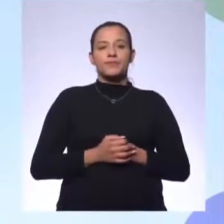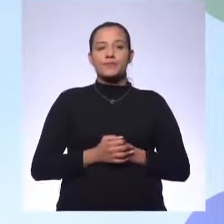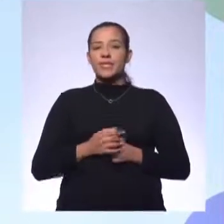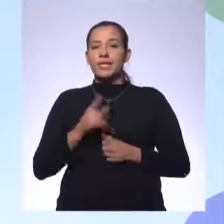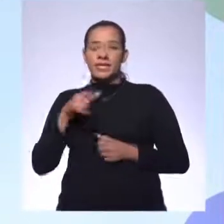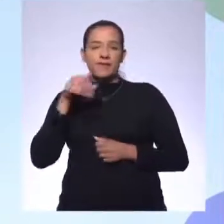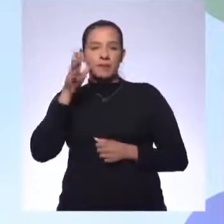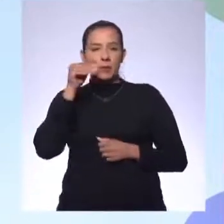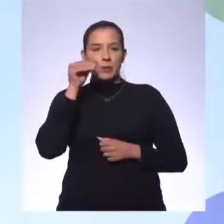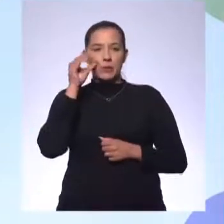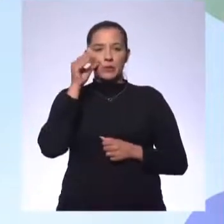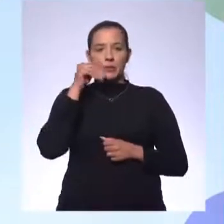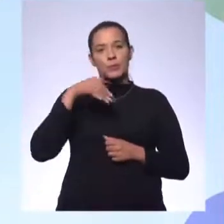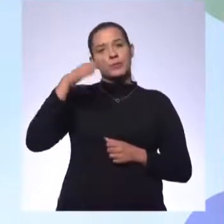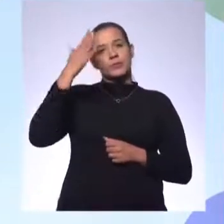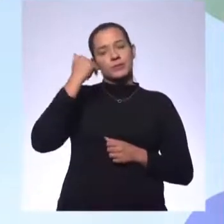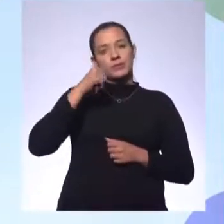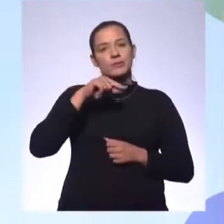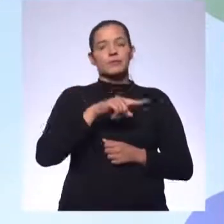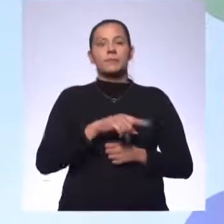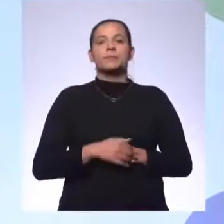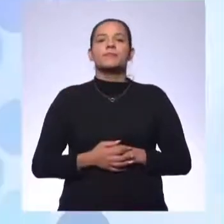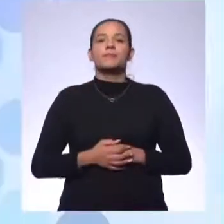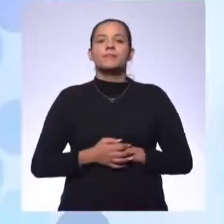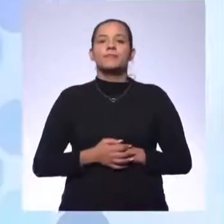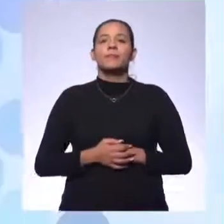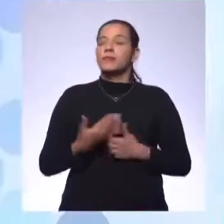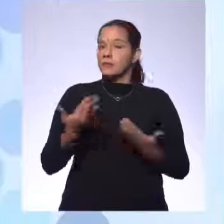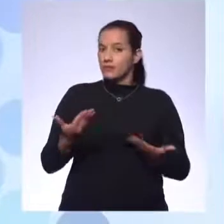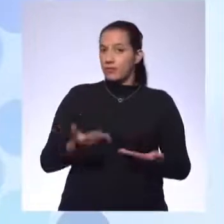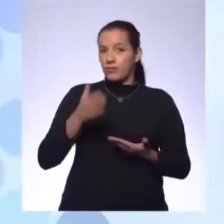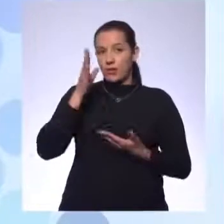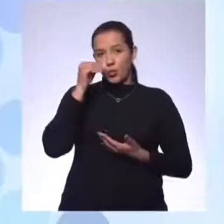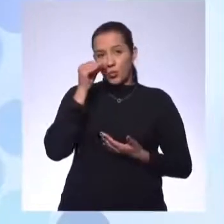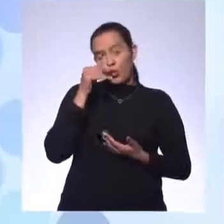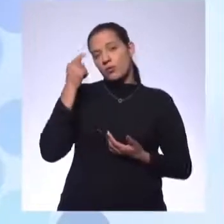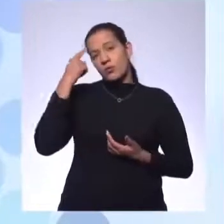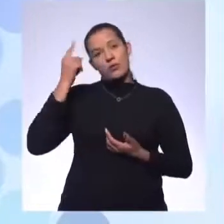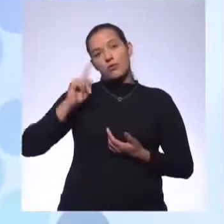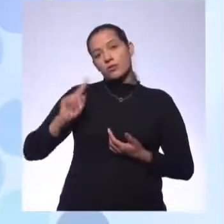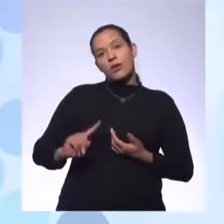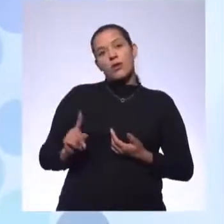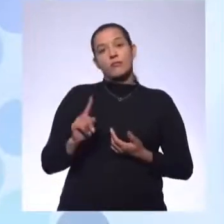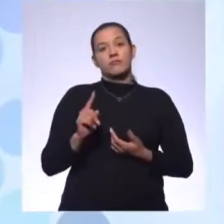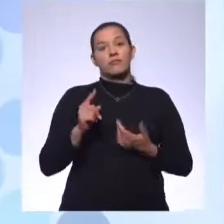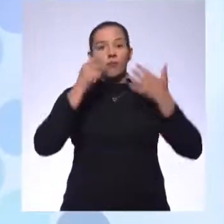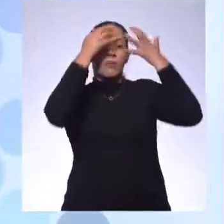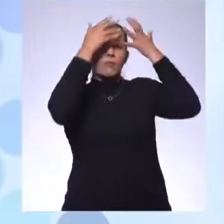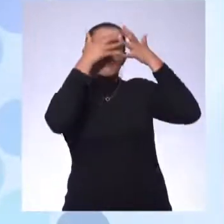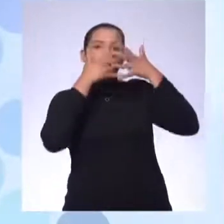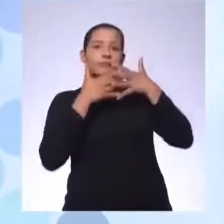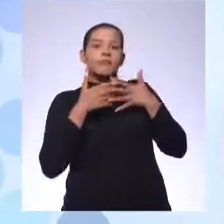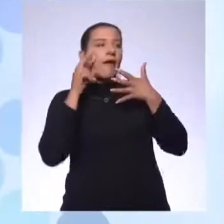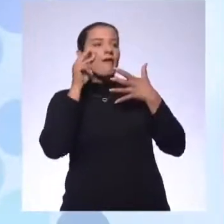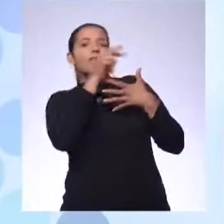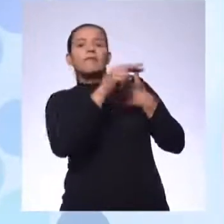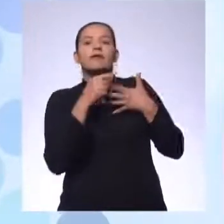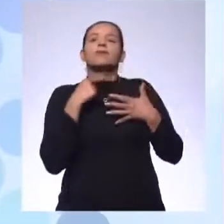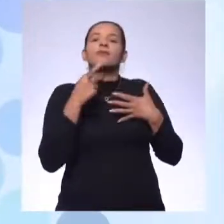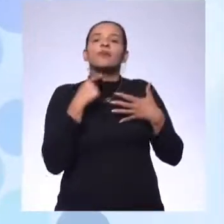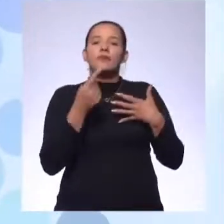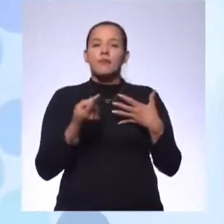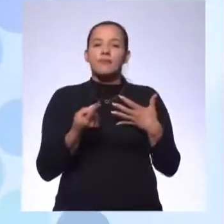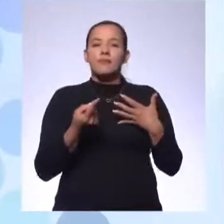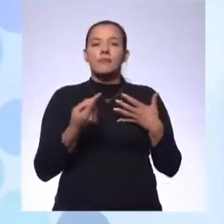fica curioso para saber, professor Mauro. Então, ele fica curioso, ele não sabe, é uma pessoa O misteriosa. João falou que é uma pessoa misteriosa. Claro, porque